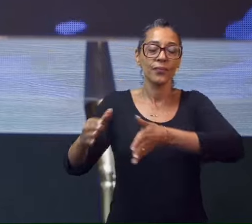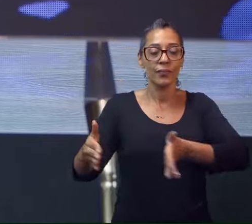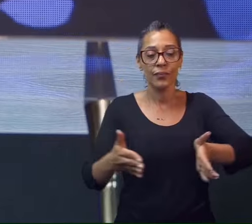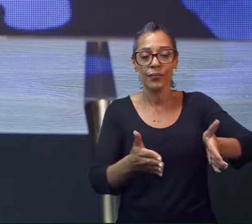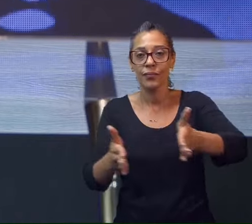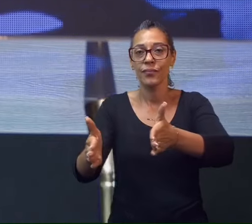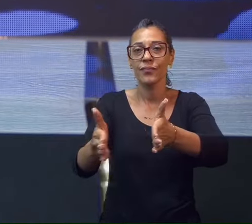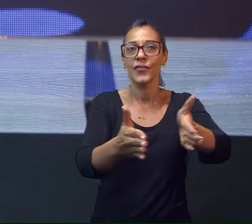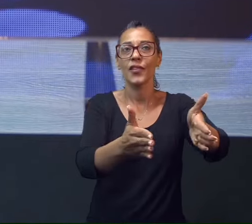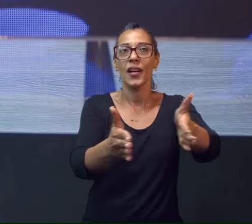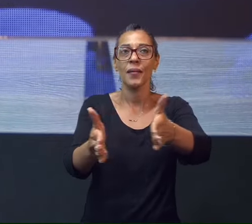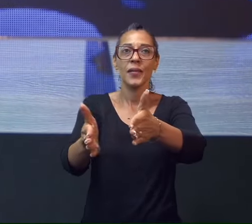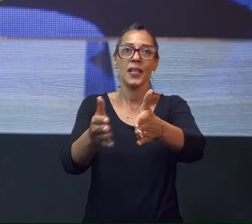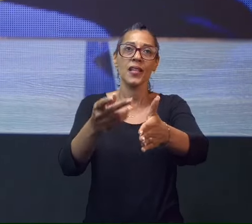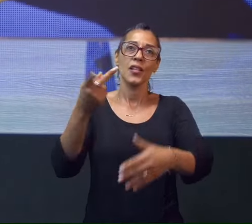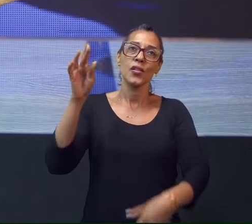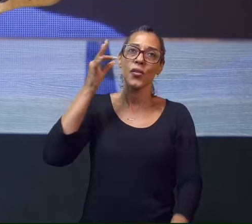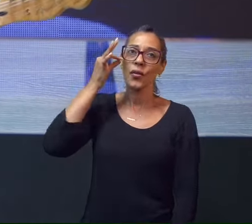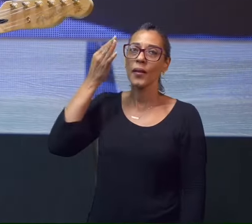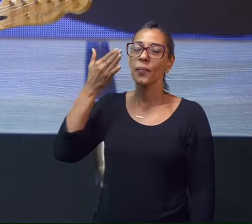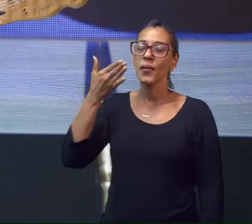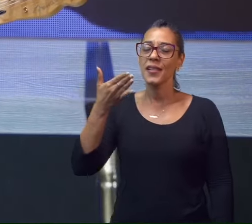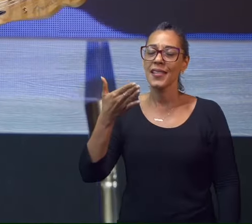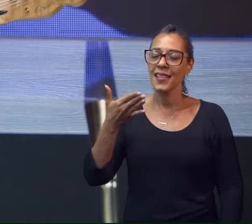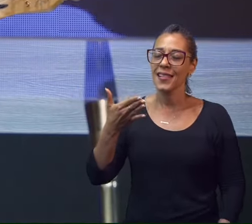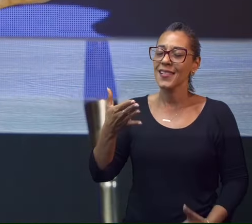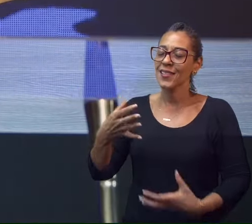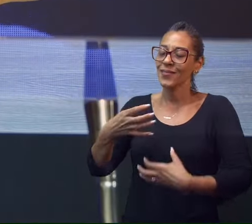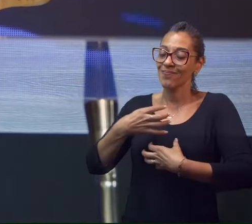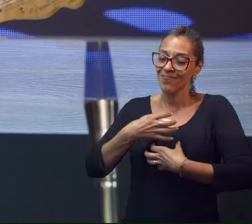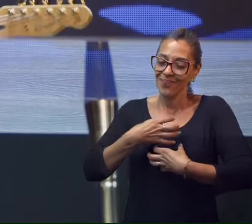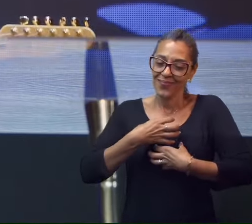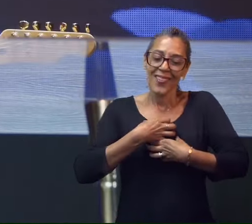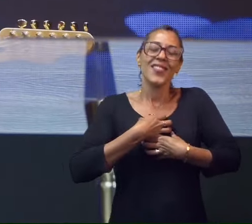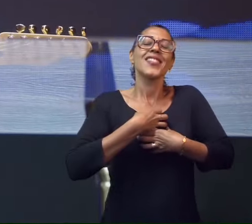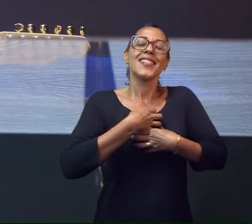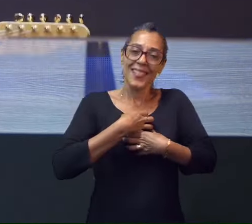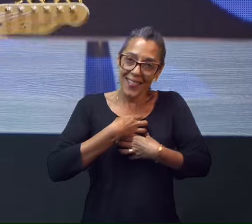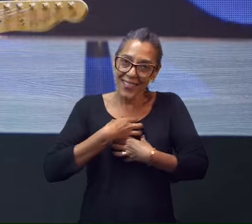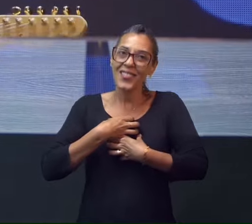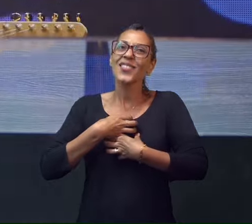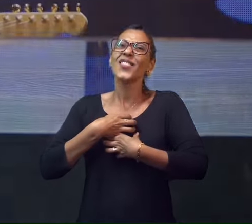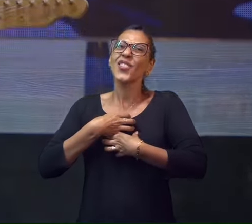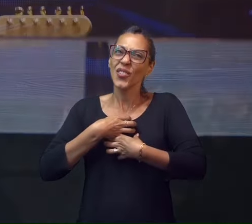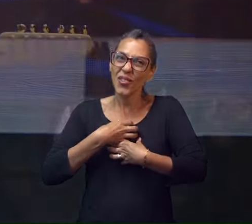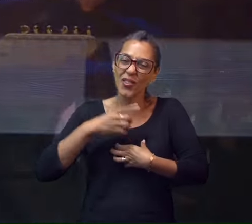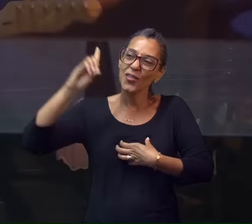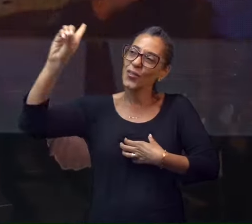sua presença sinto logo ao transitar